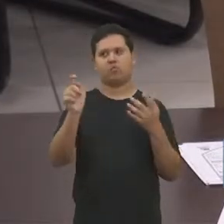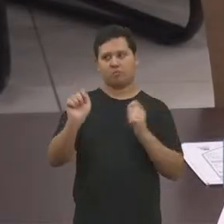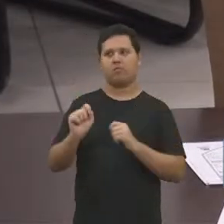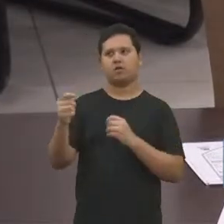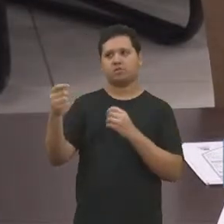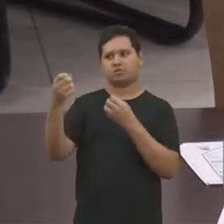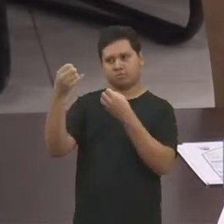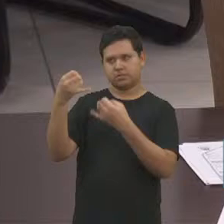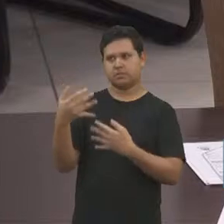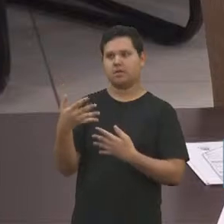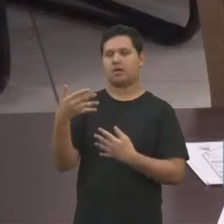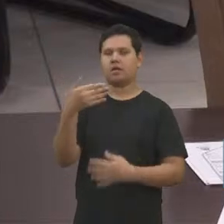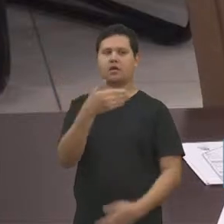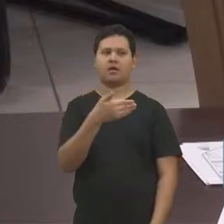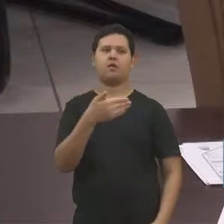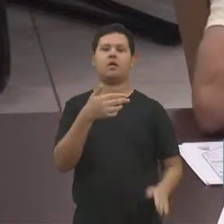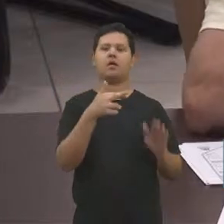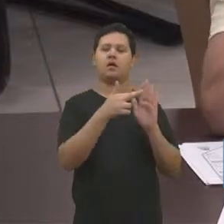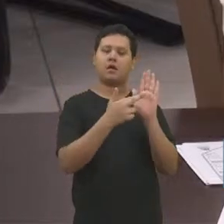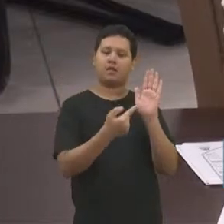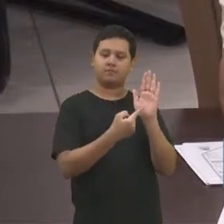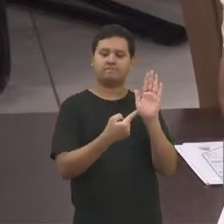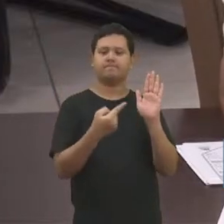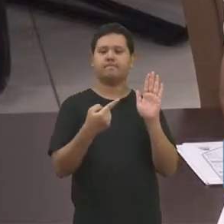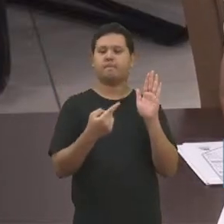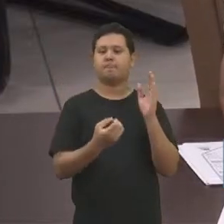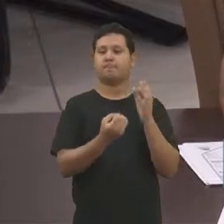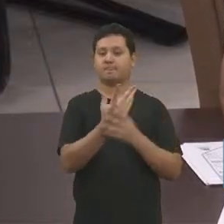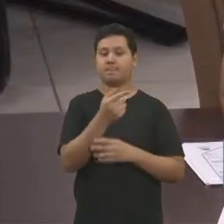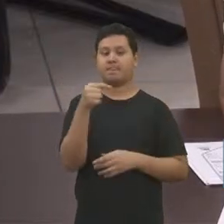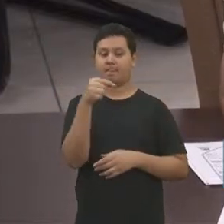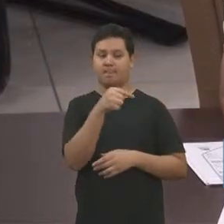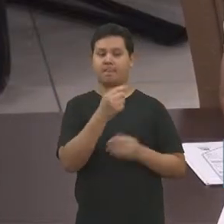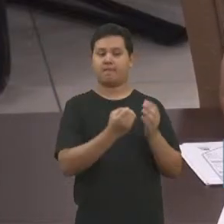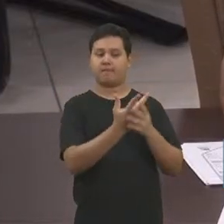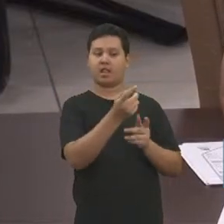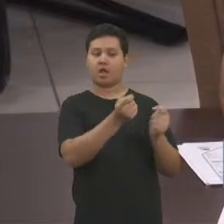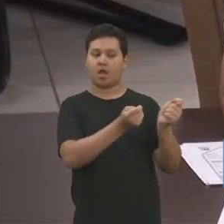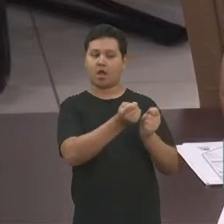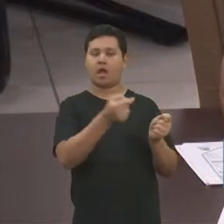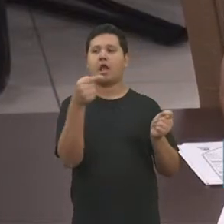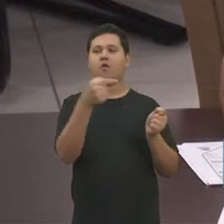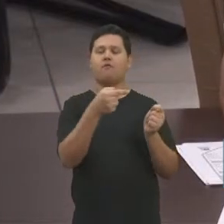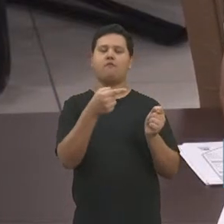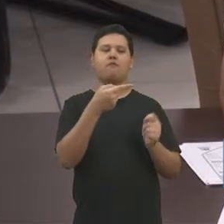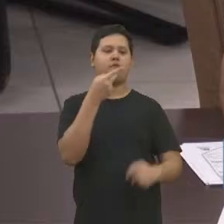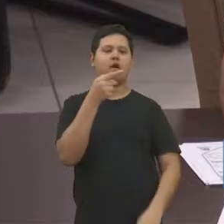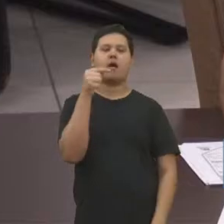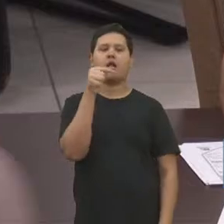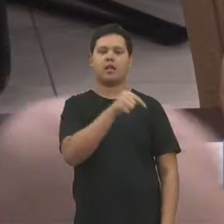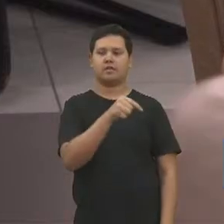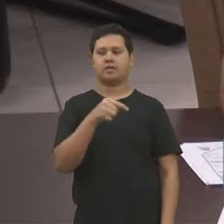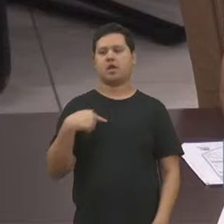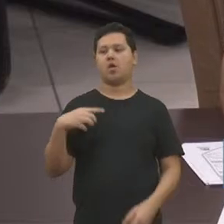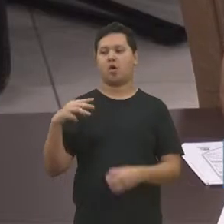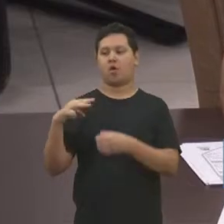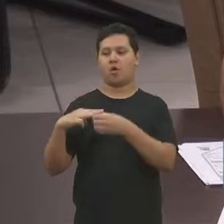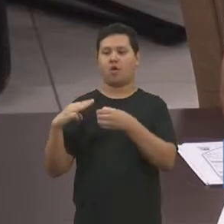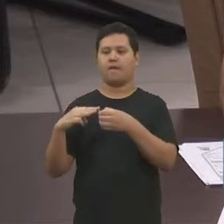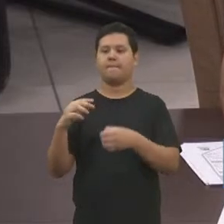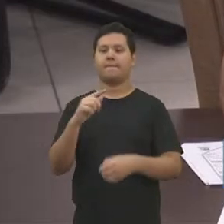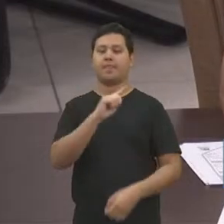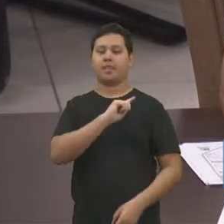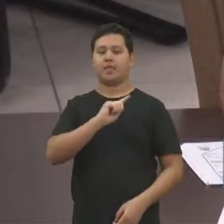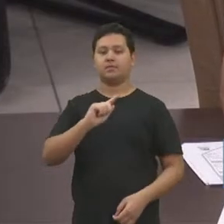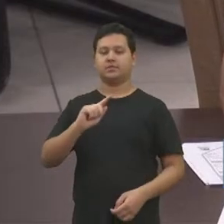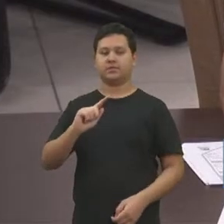esclarecesse. Esse relatório, produzido pela própria Controladoria, diz que o município, a gestão do Isaías Santana,